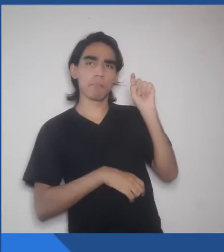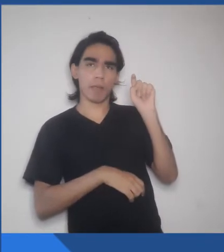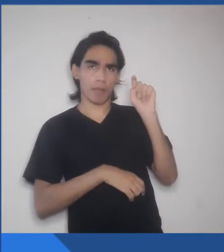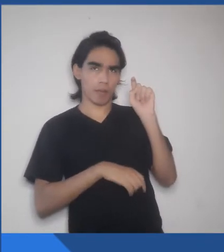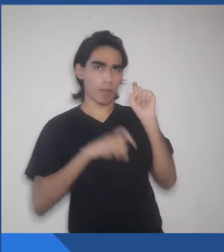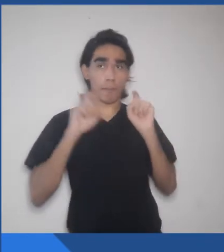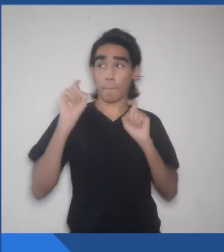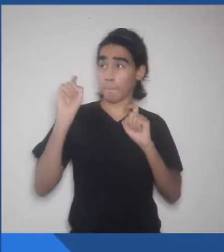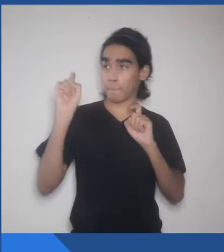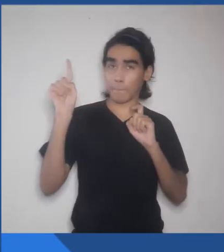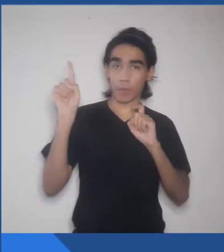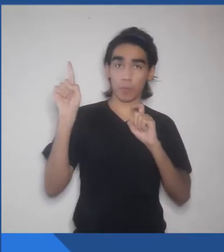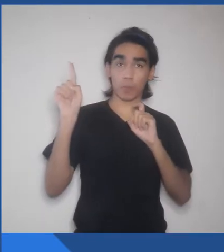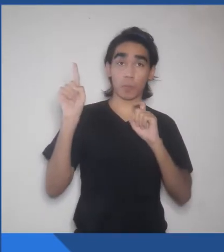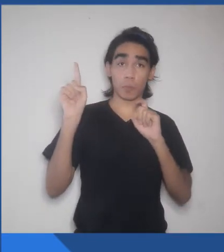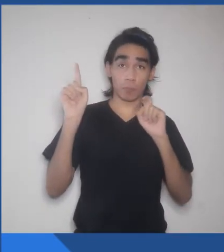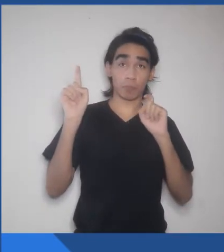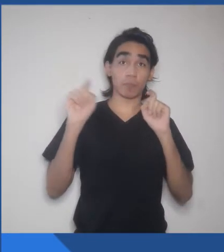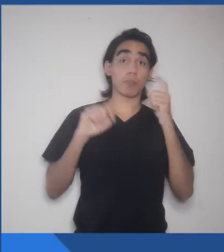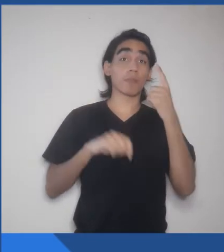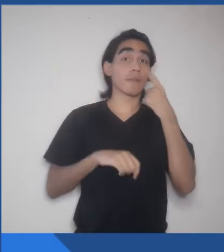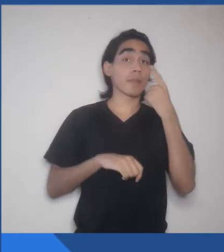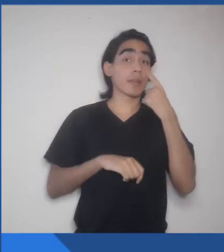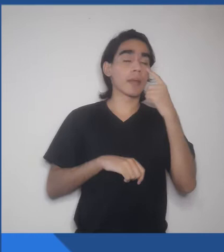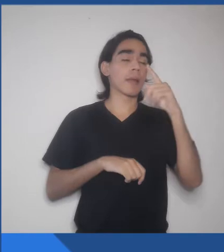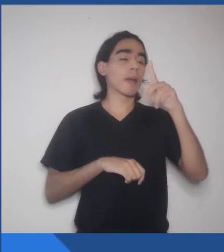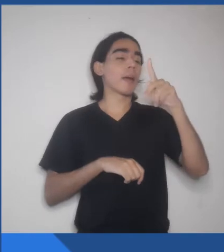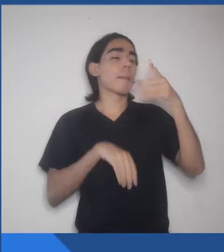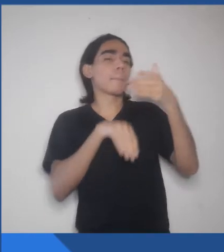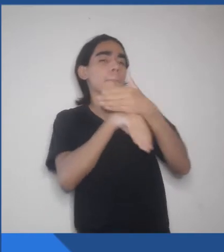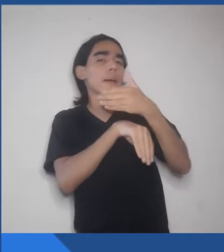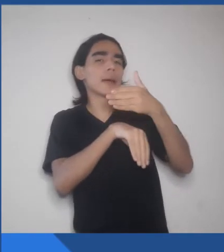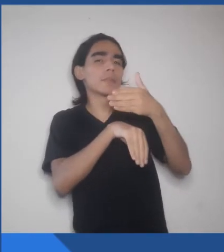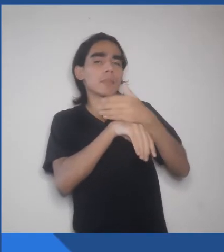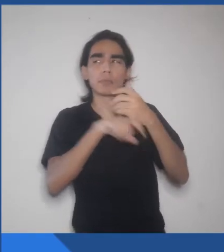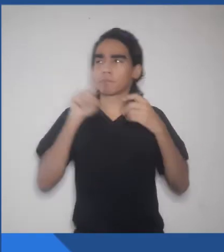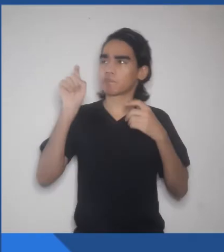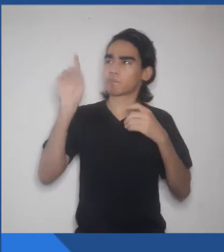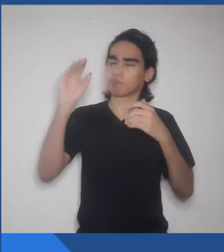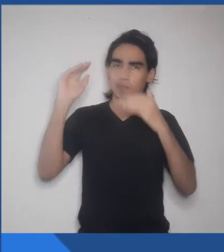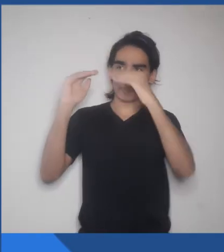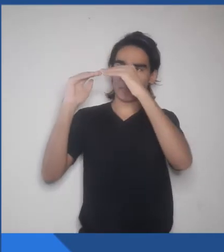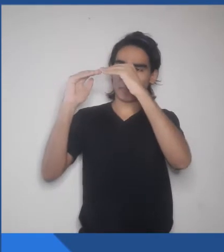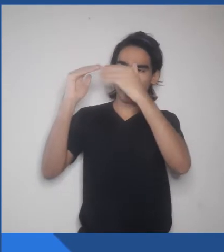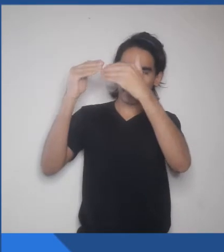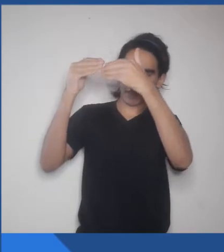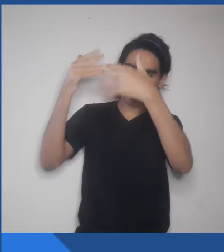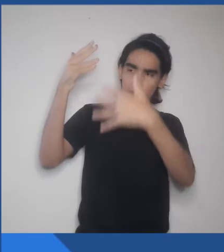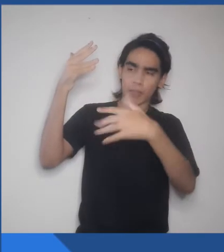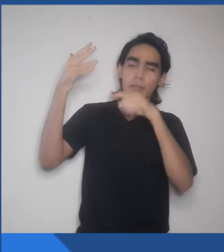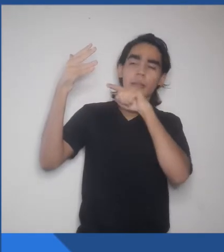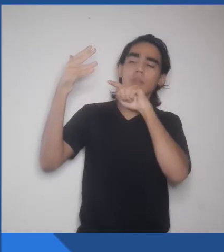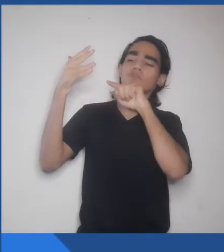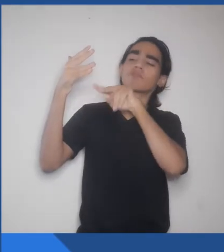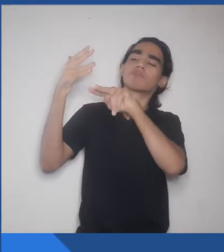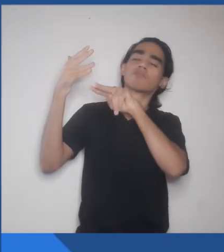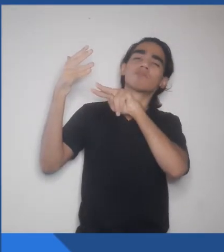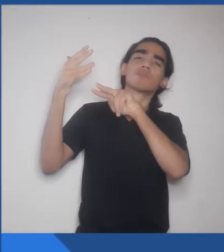gente clica nele e vai em participantes. Olha só o que o menu de participantes mostra para